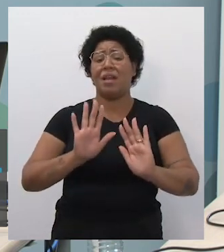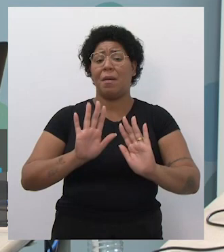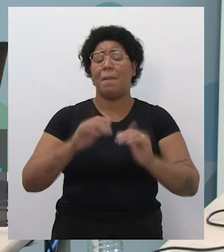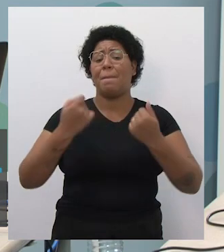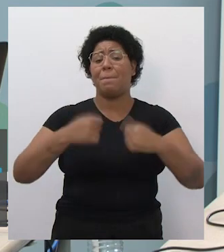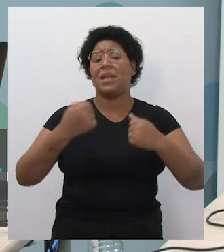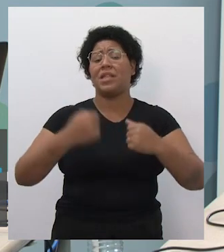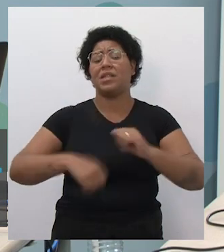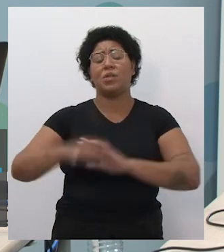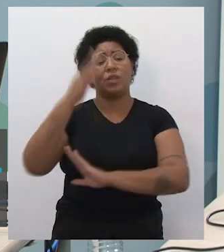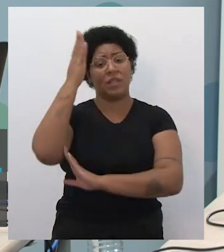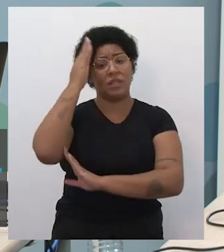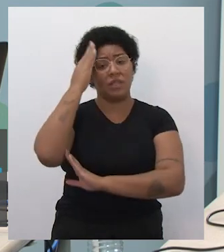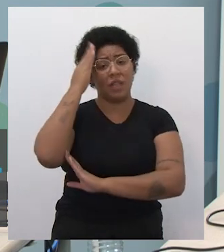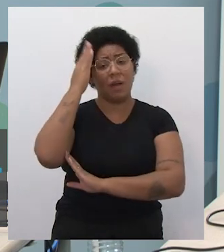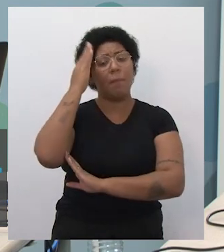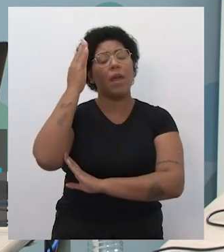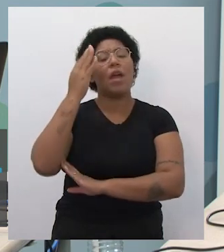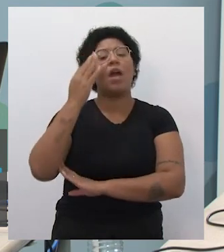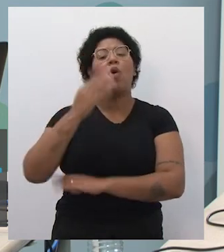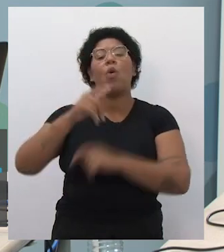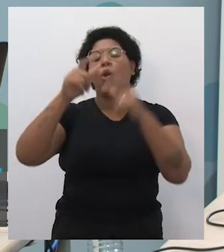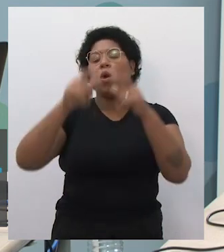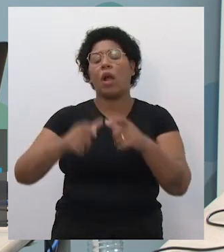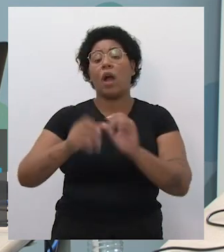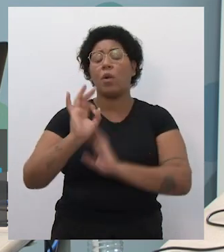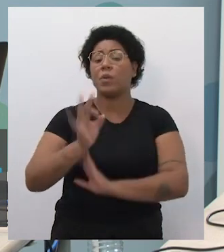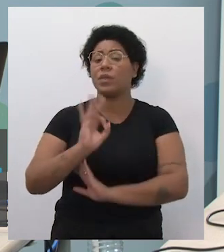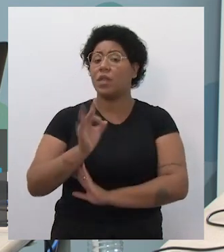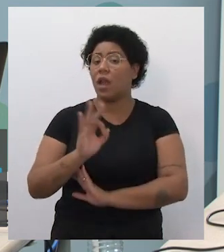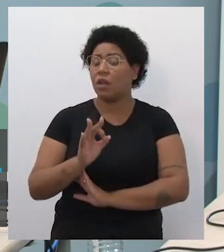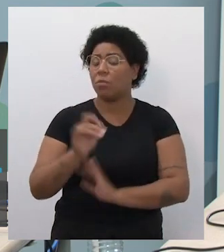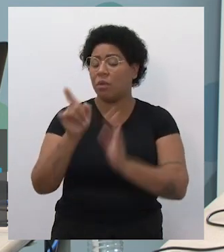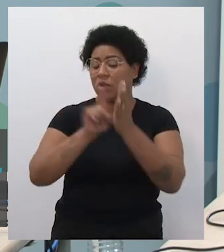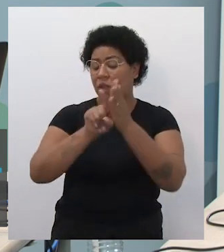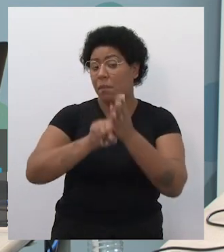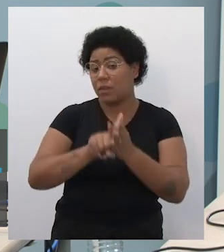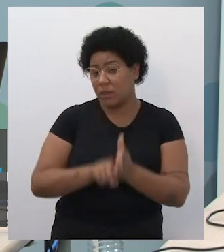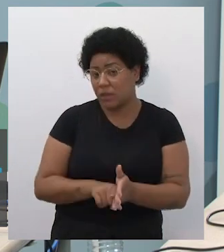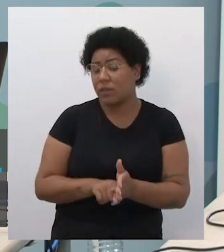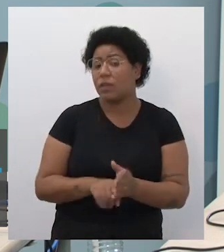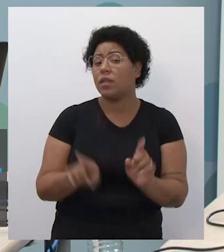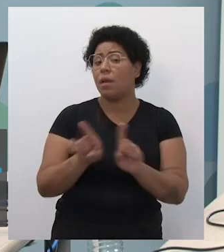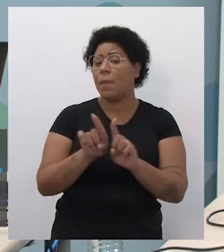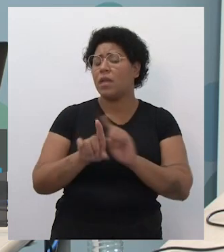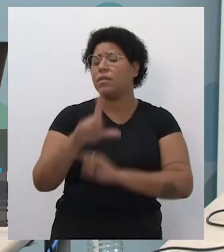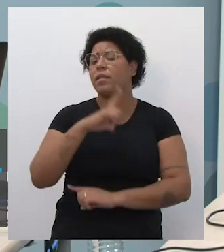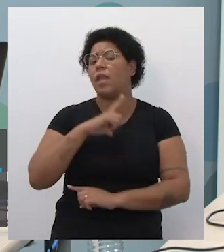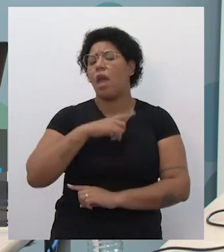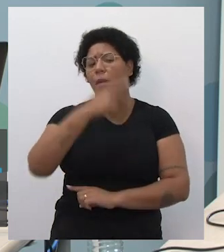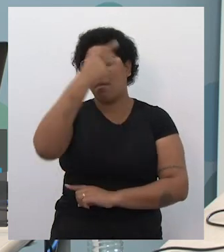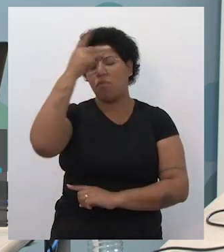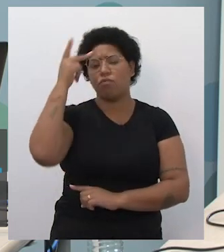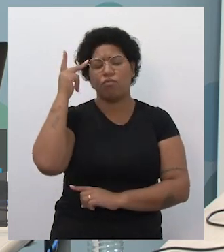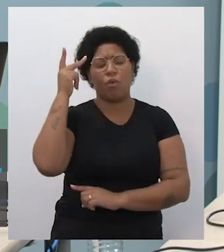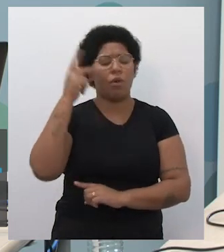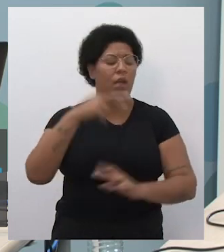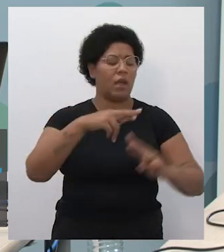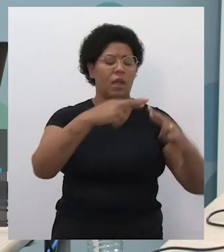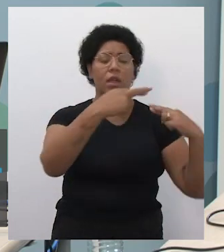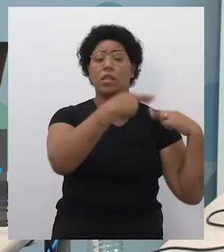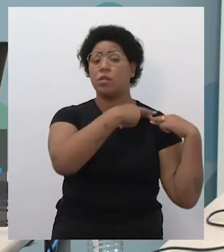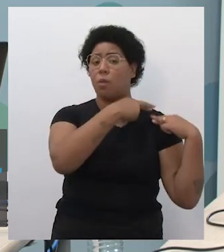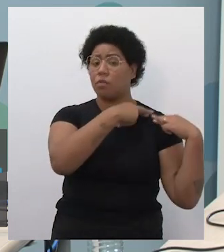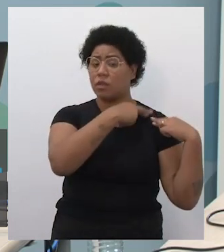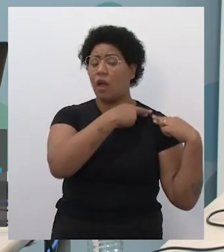É preciso que se tenha o olhar do docente curador nesse momento, aquela pessoa responsável por encaminhar aí as pesquisas